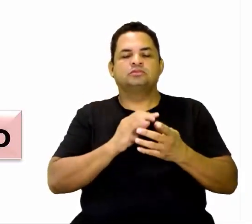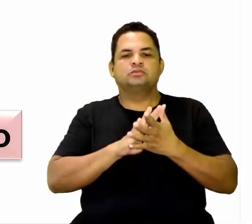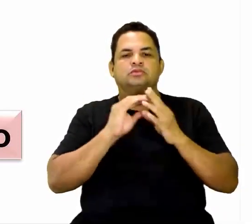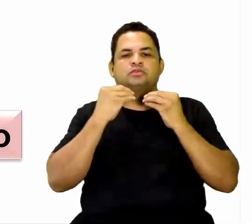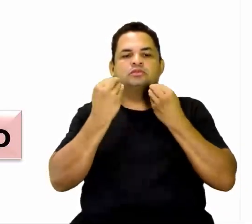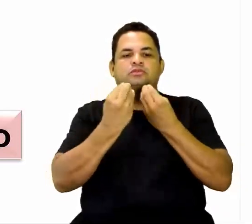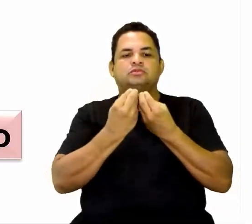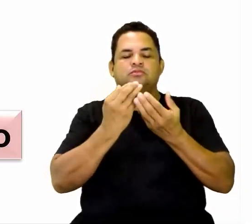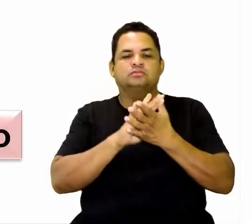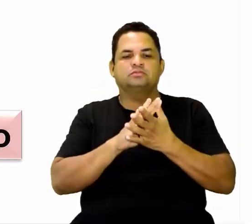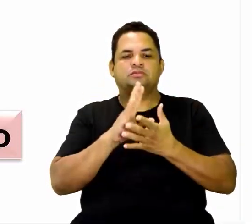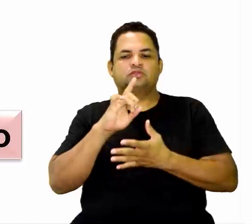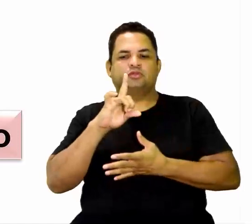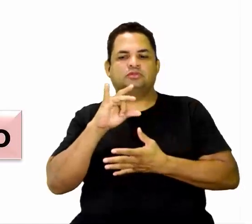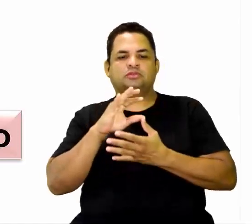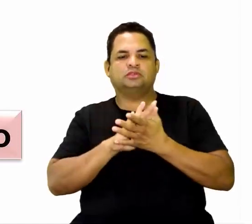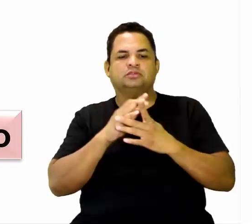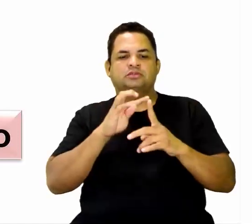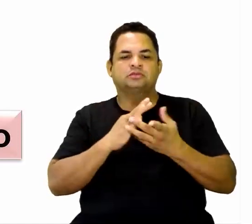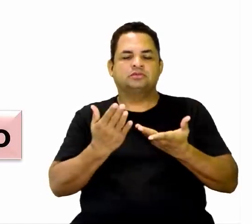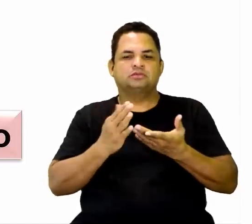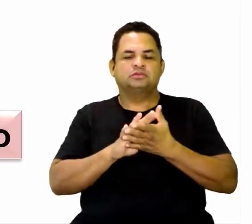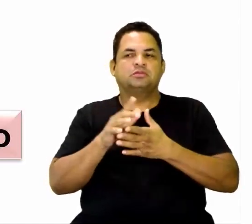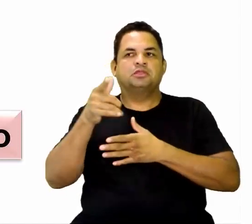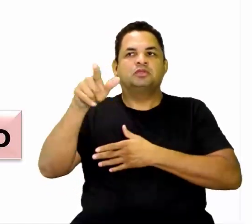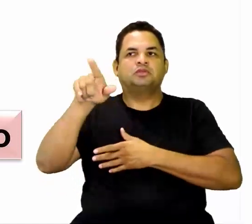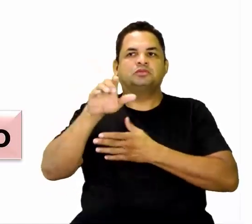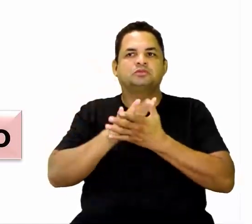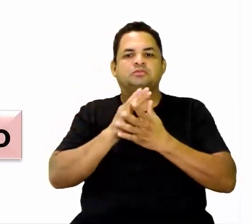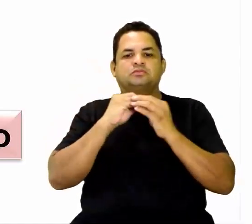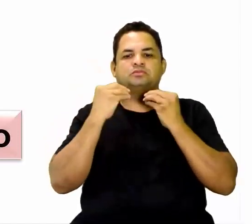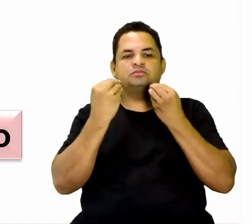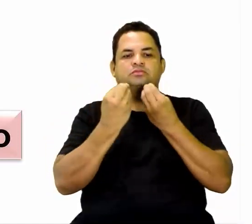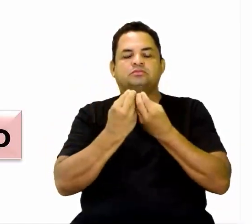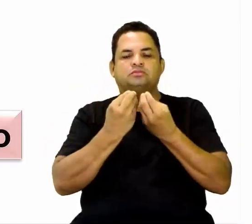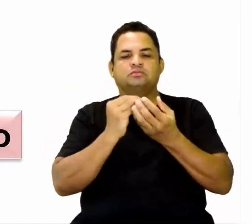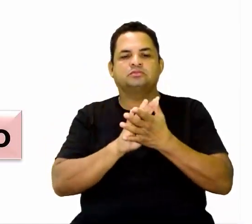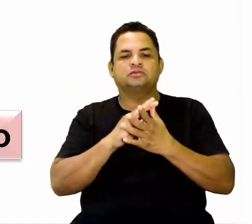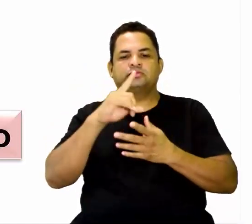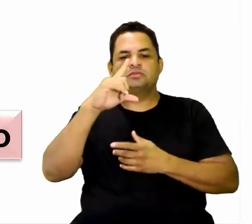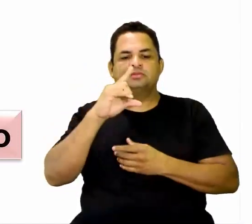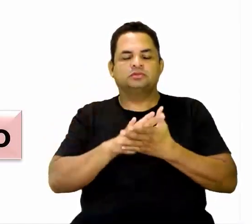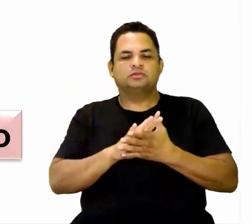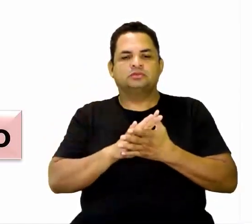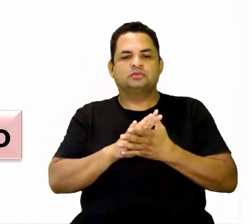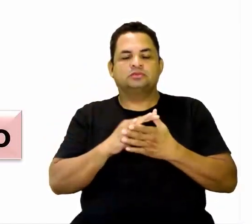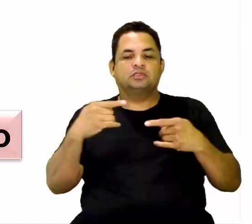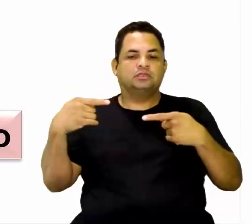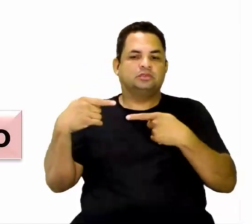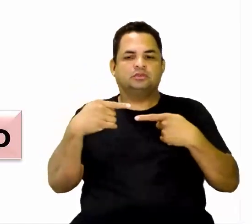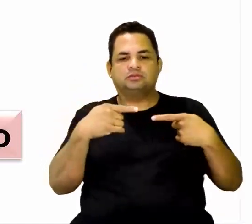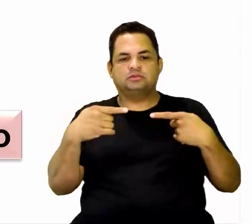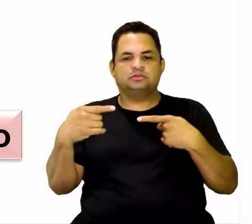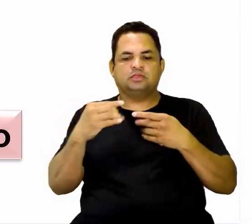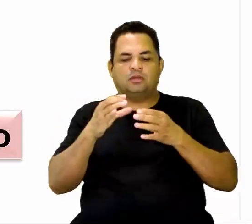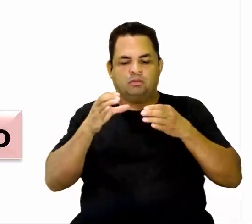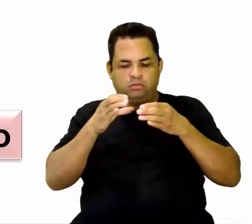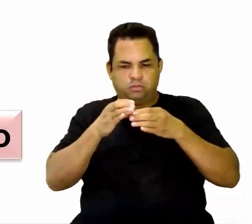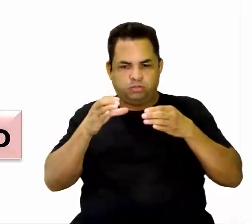aumenta. E outras substâncias, a solubilidade diminui. Com relação à